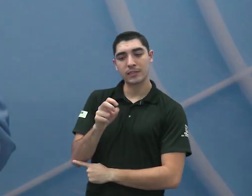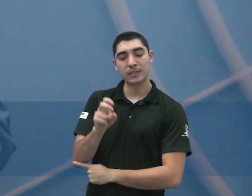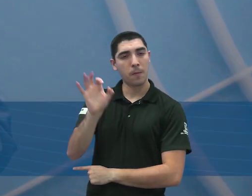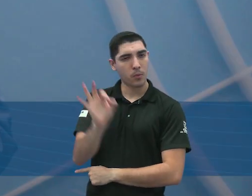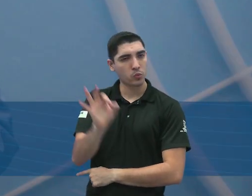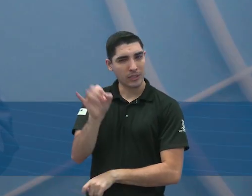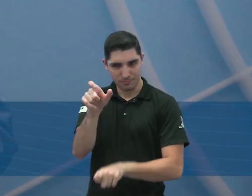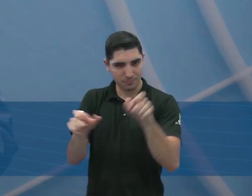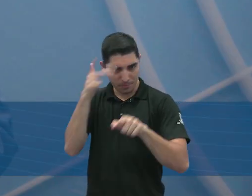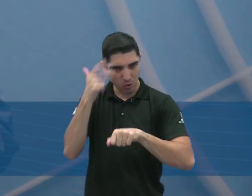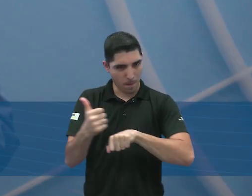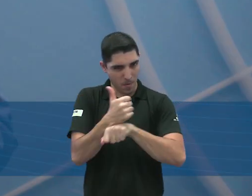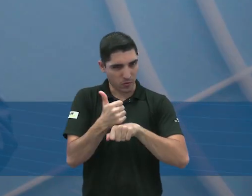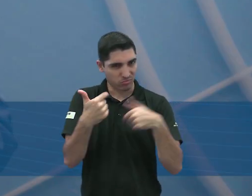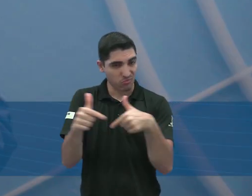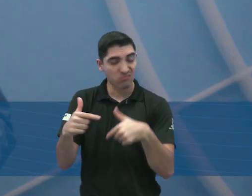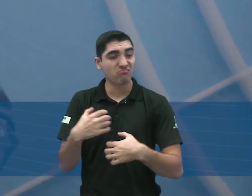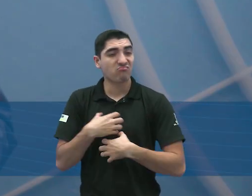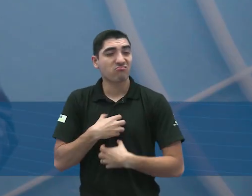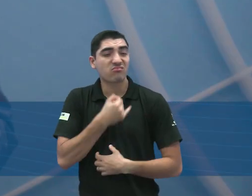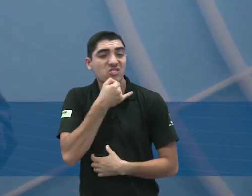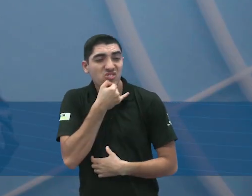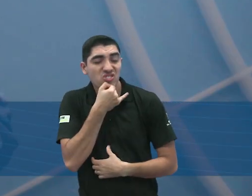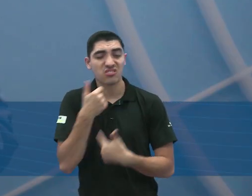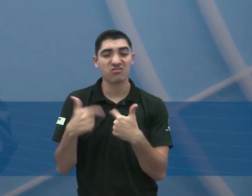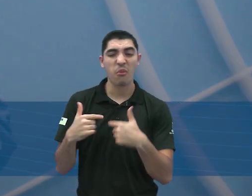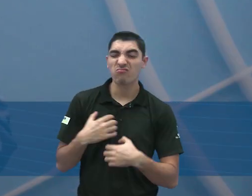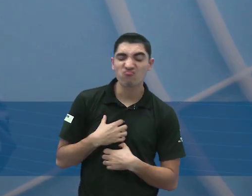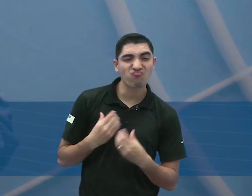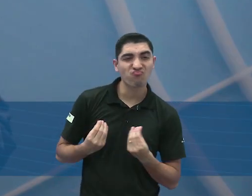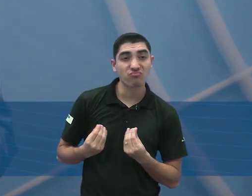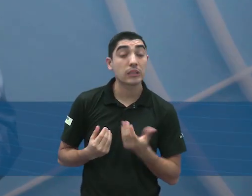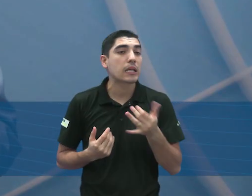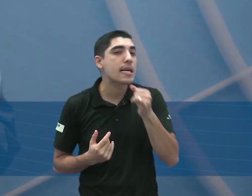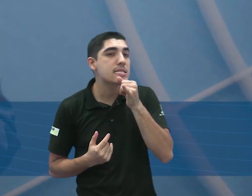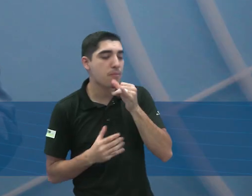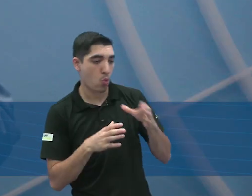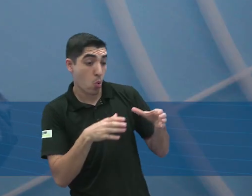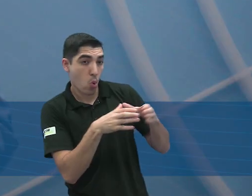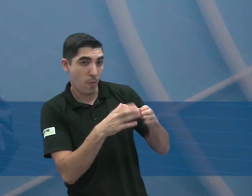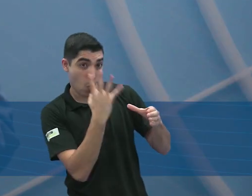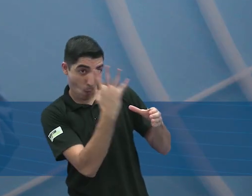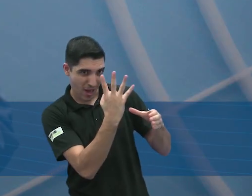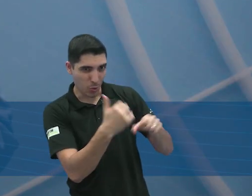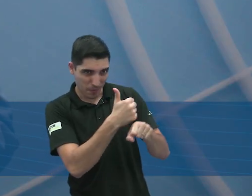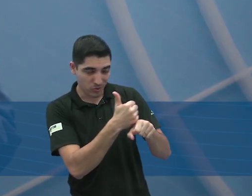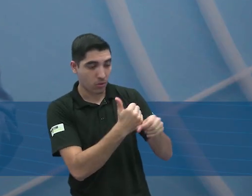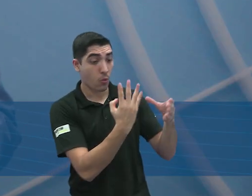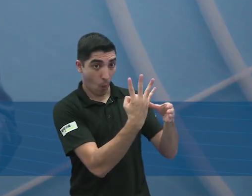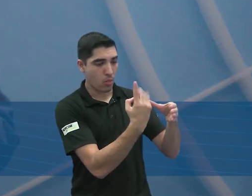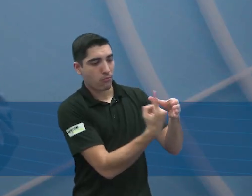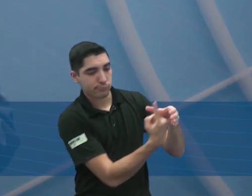dos profissionais brasileiros são tristes em seus empregos, ou seja, 1 a cada 4 profissionais